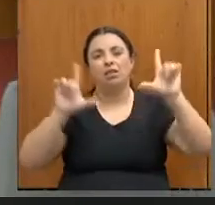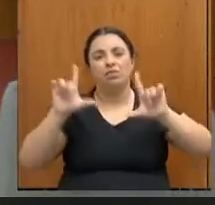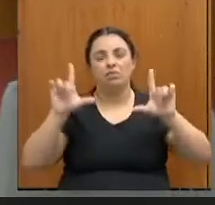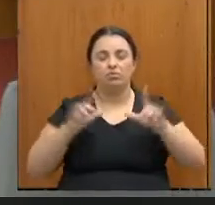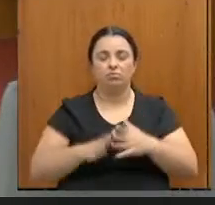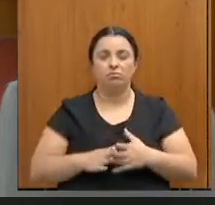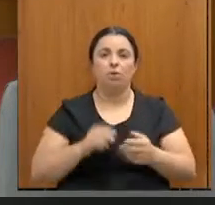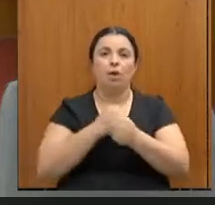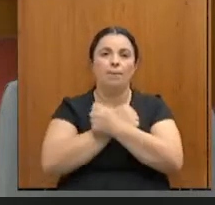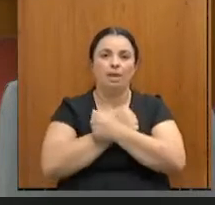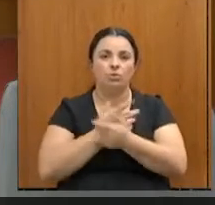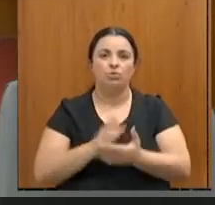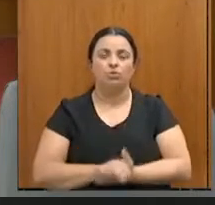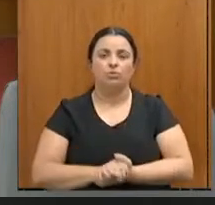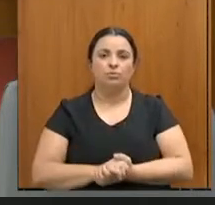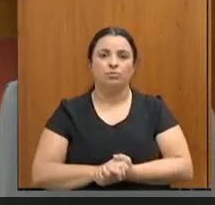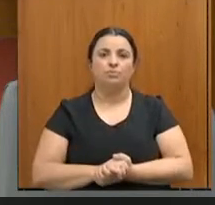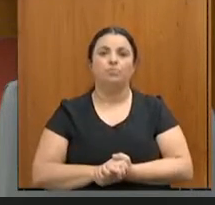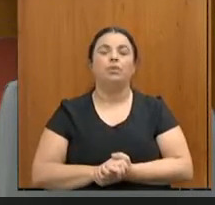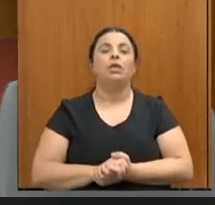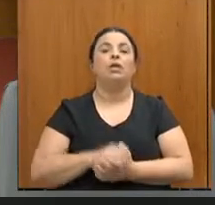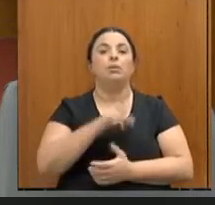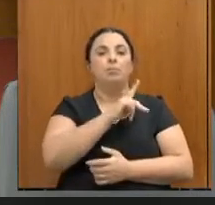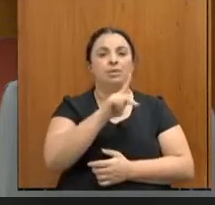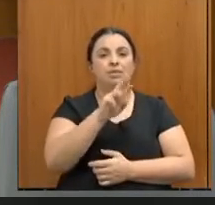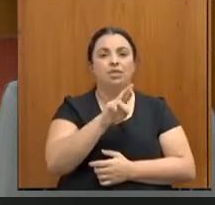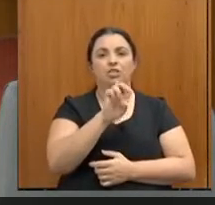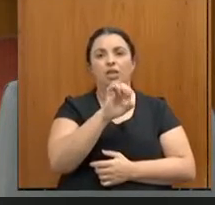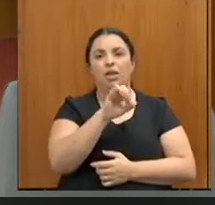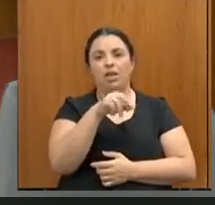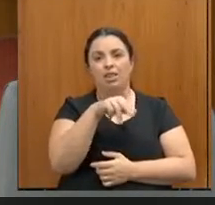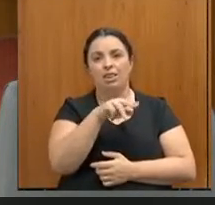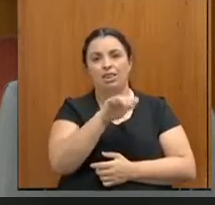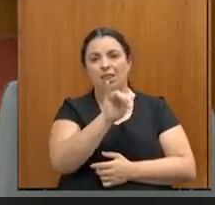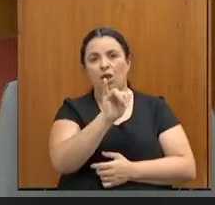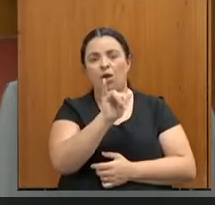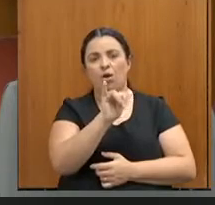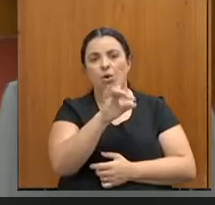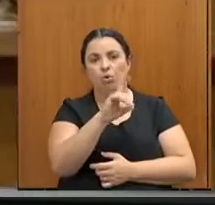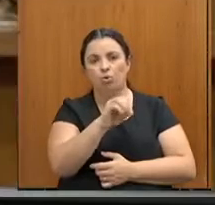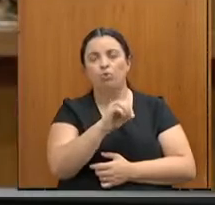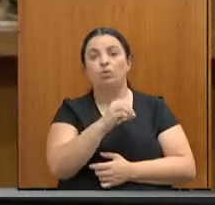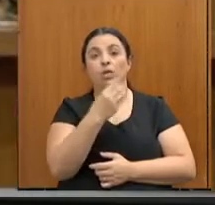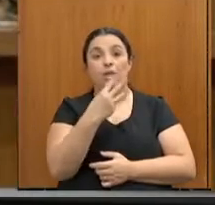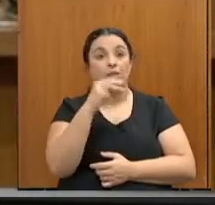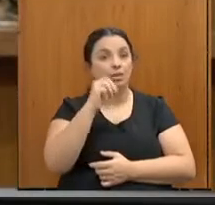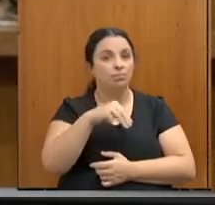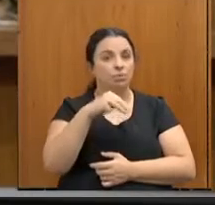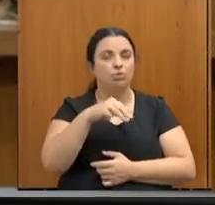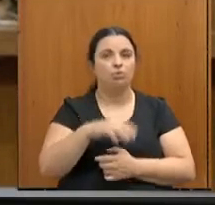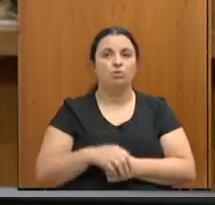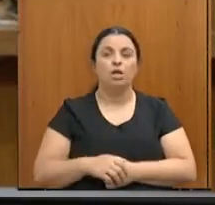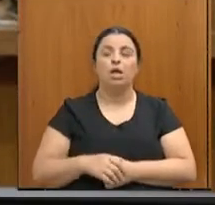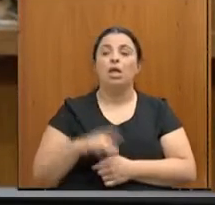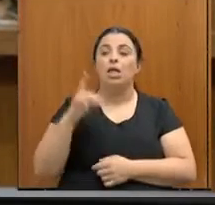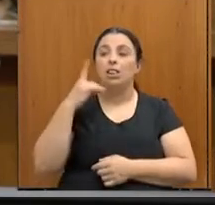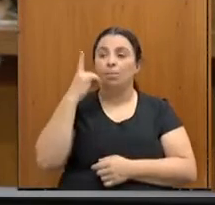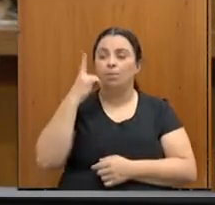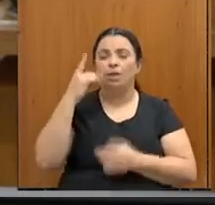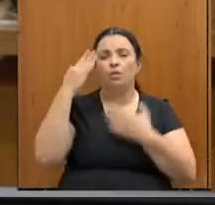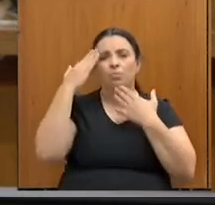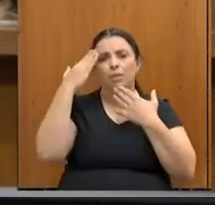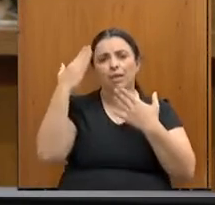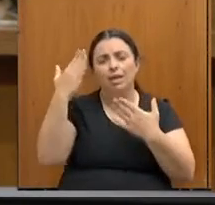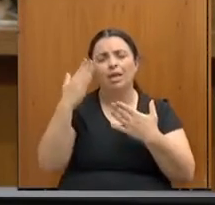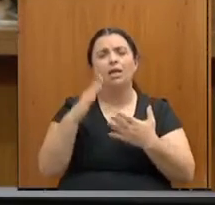E aí o presidente Reinaldo por três minutos Deputado Muitíssimo obrigado pelas